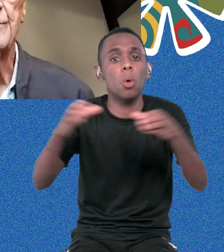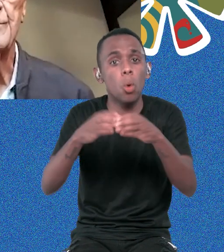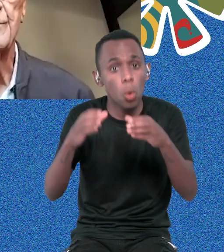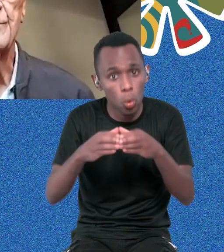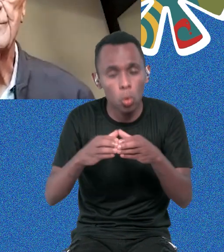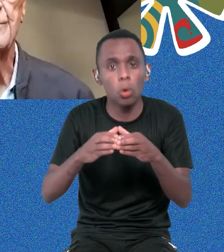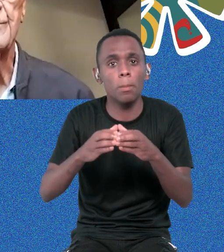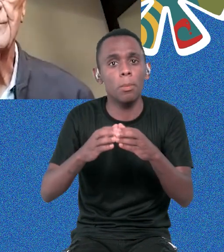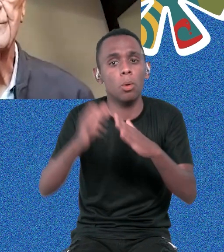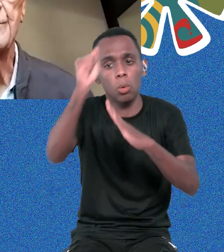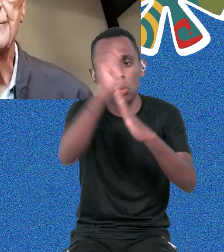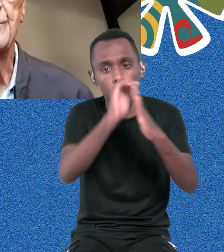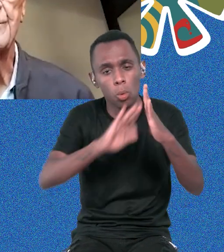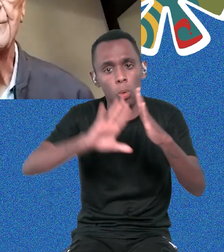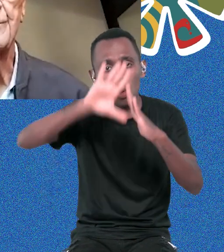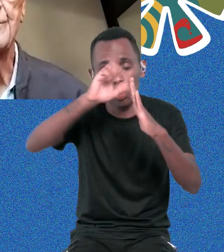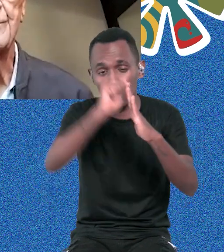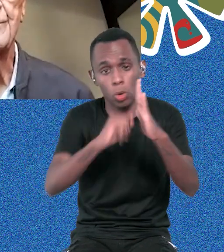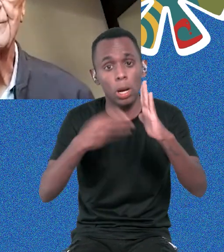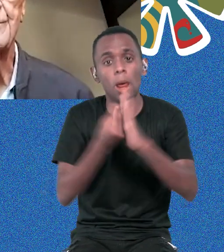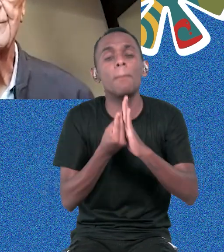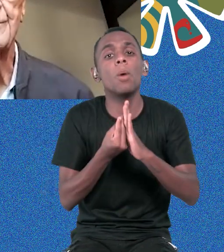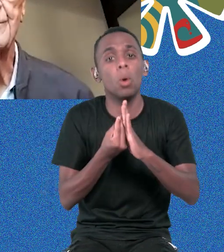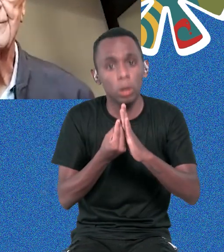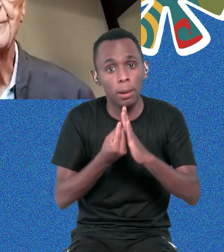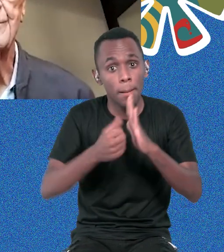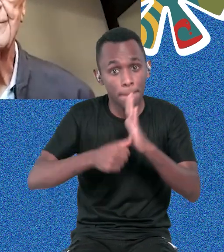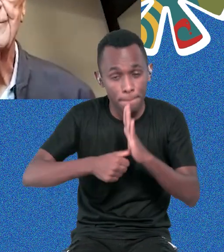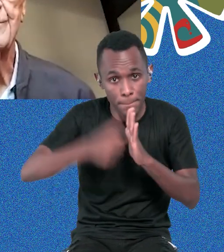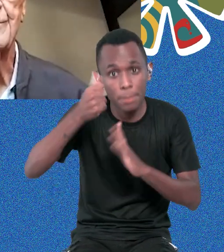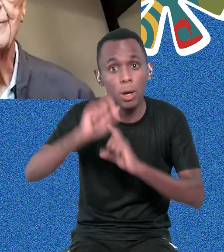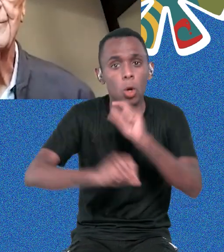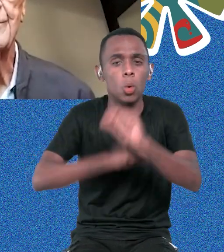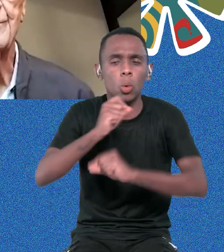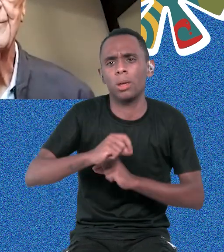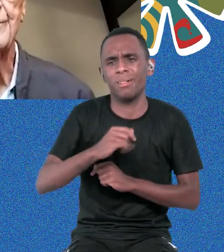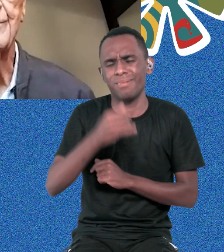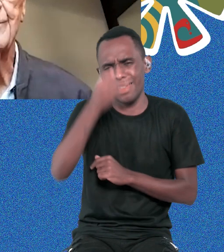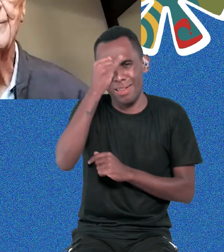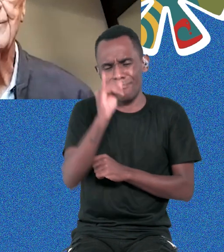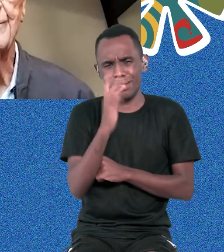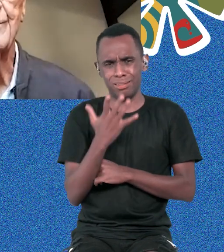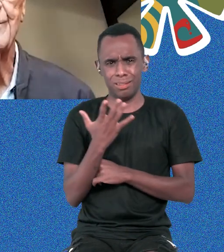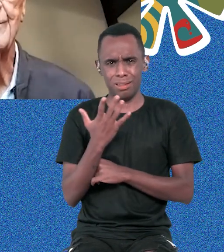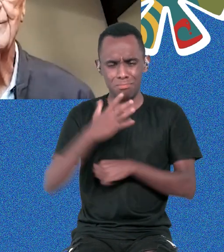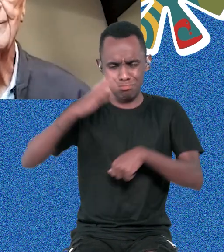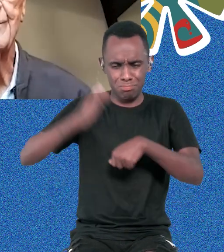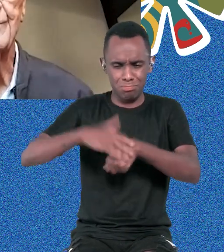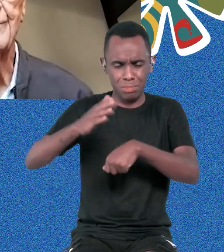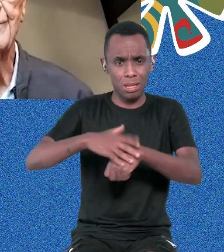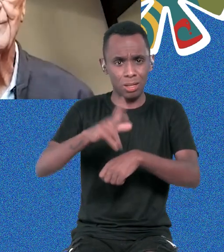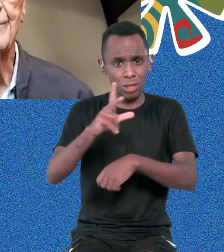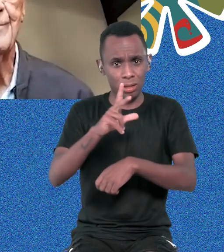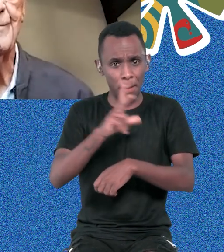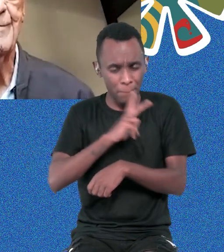comunidades quilombolas, que trabalham com uma outra noção. Primeiro, negam essa ideia de